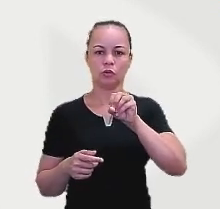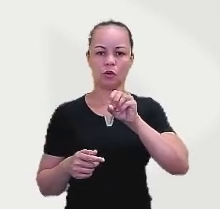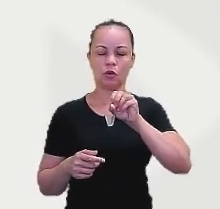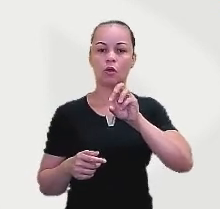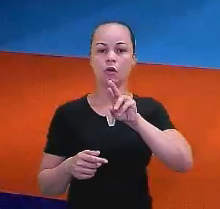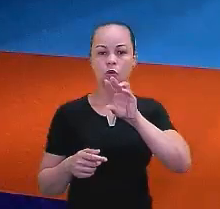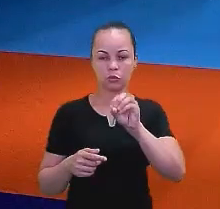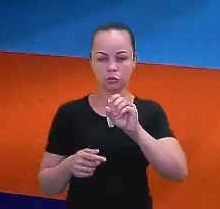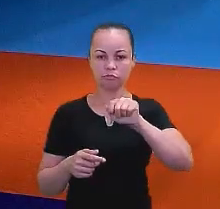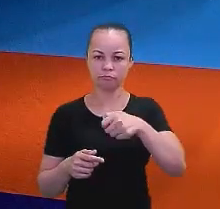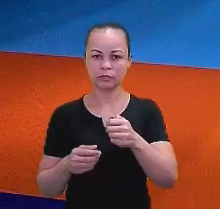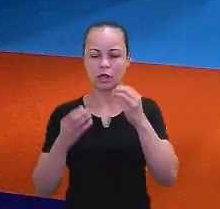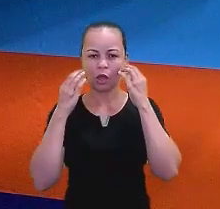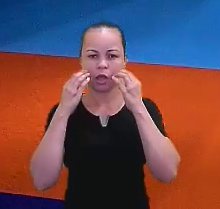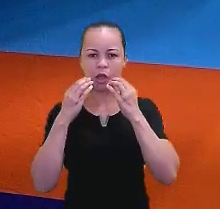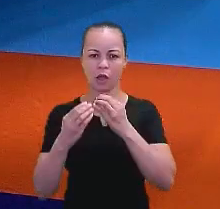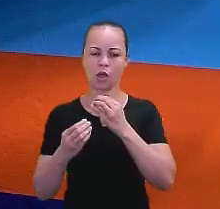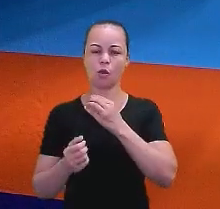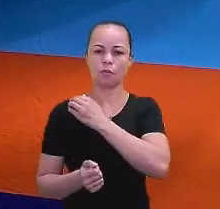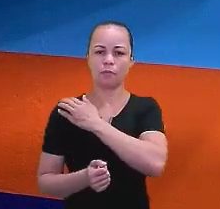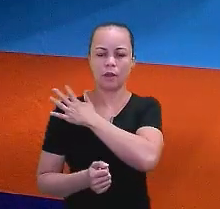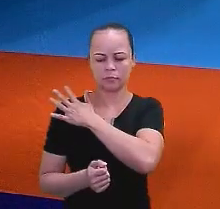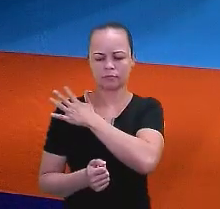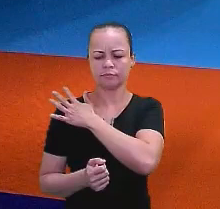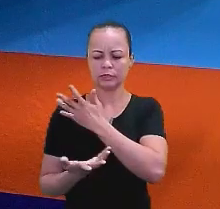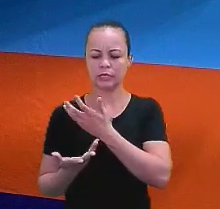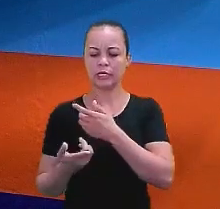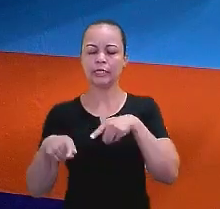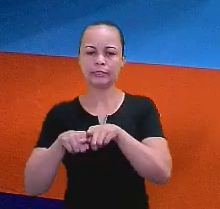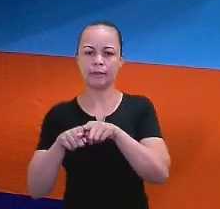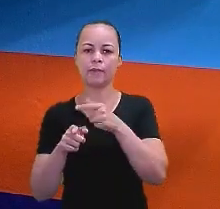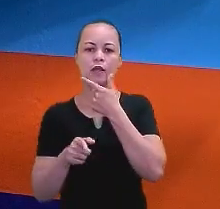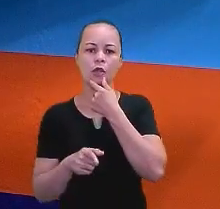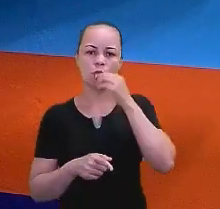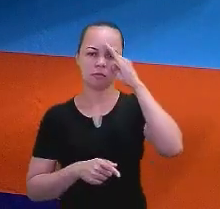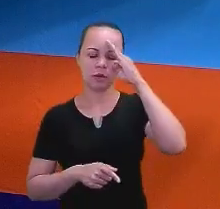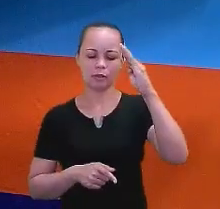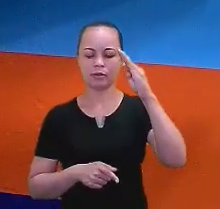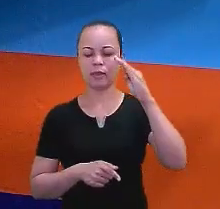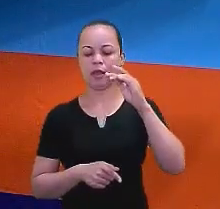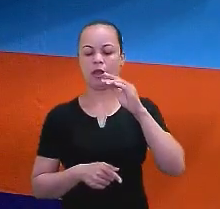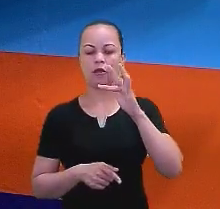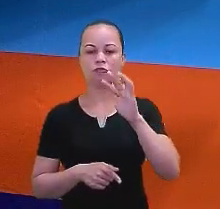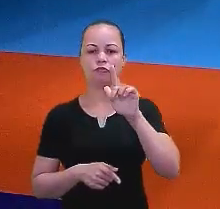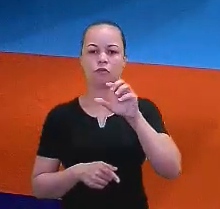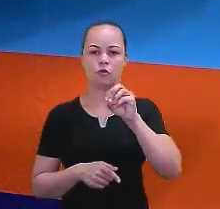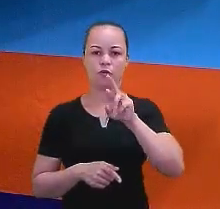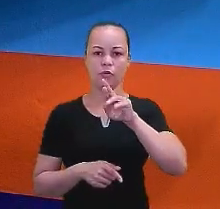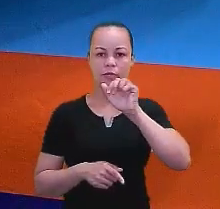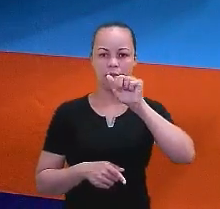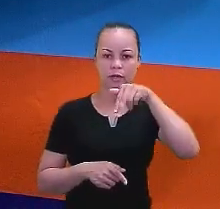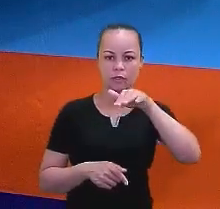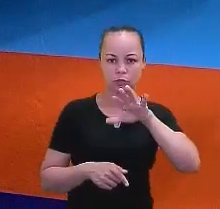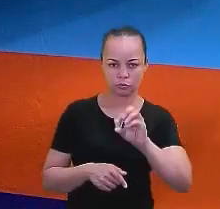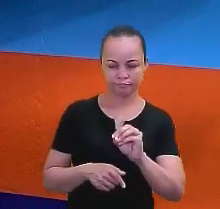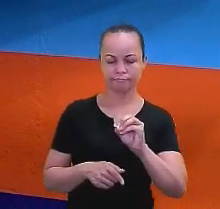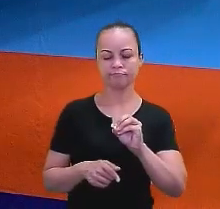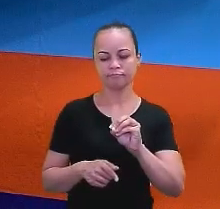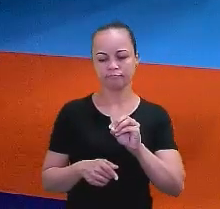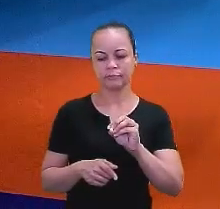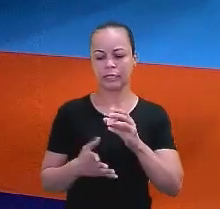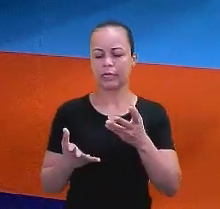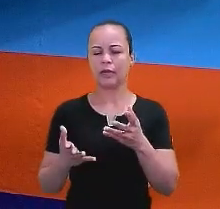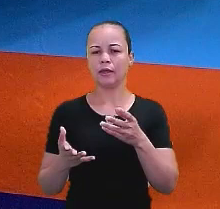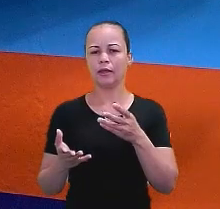Peixoto. Deodoro da Fonseca, que fazia parte do grupo da monarquia.